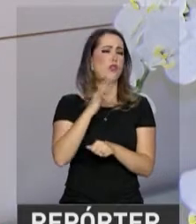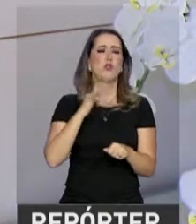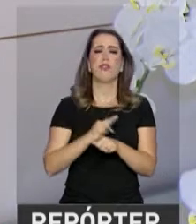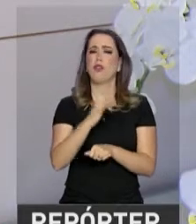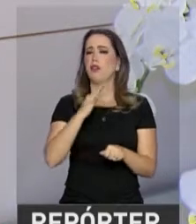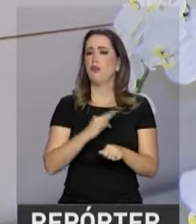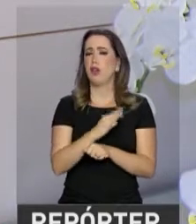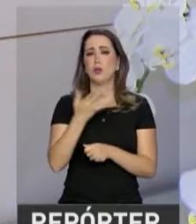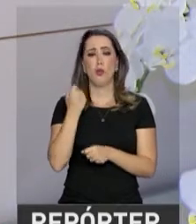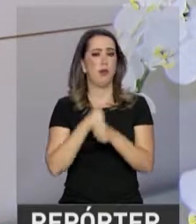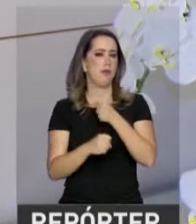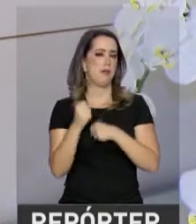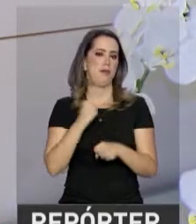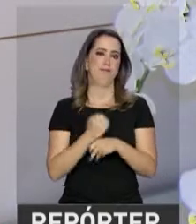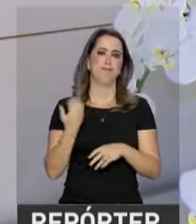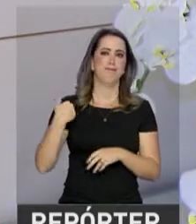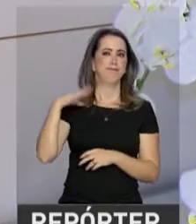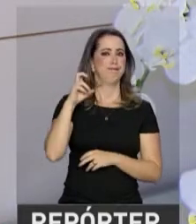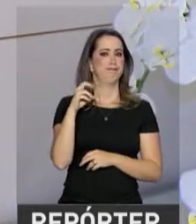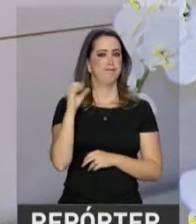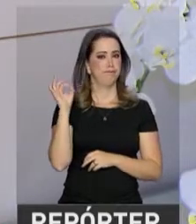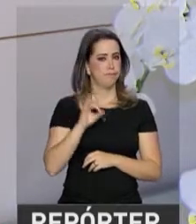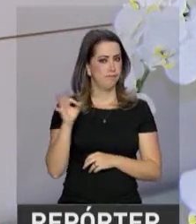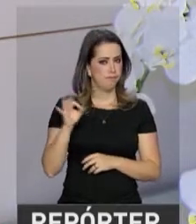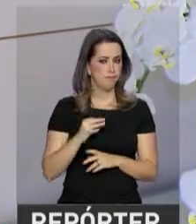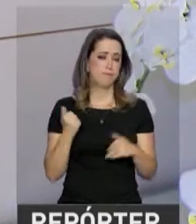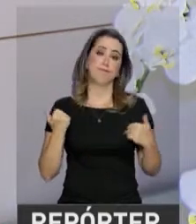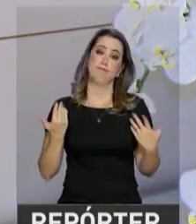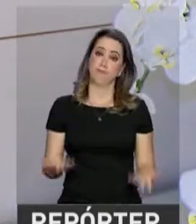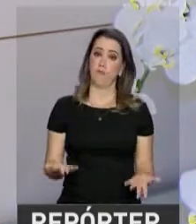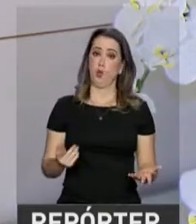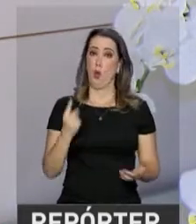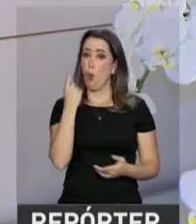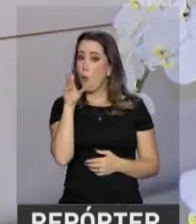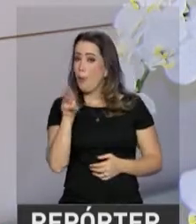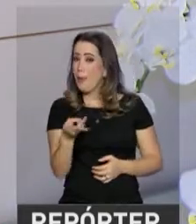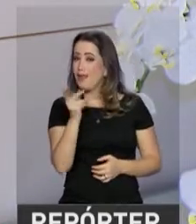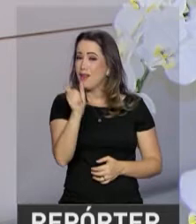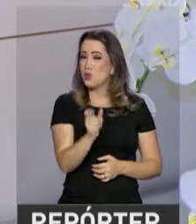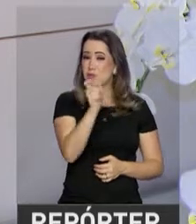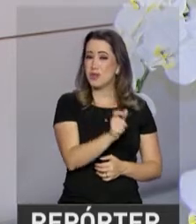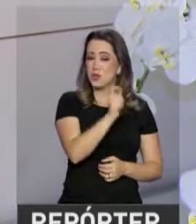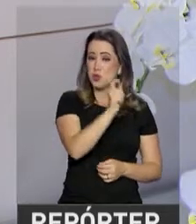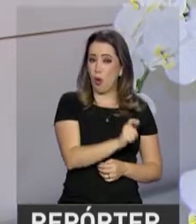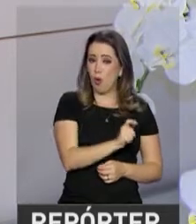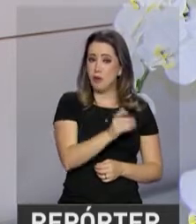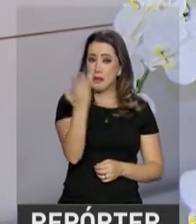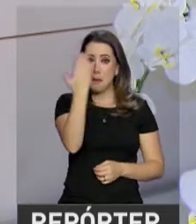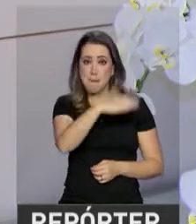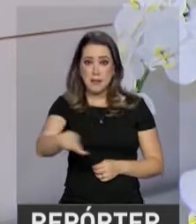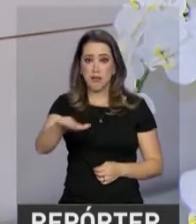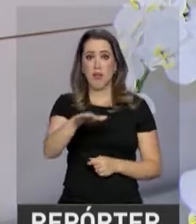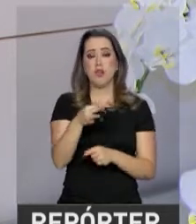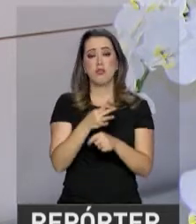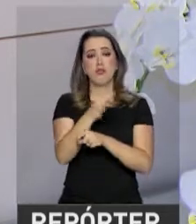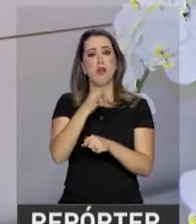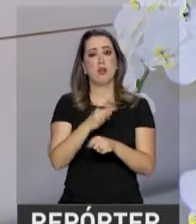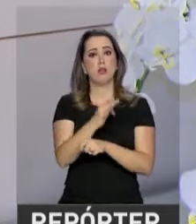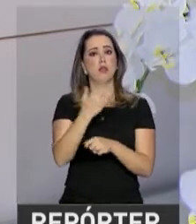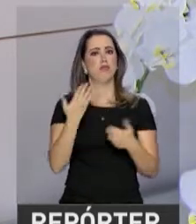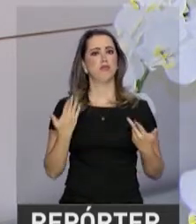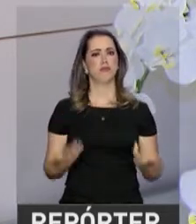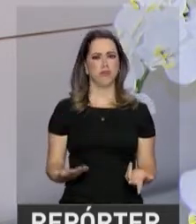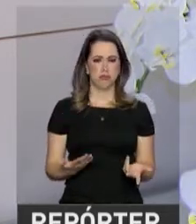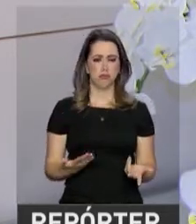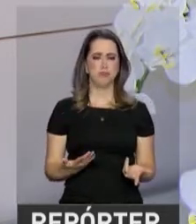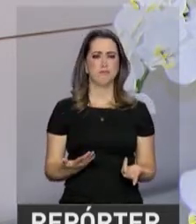abstenção ano passado que passou de 50% é de 1 milhão e 500 mil candidatos inscritos com a mais de